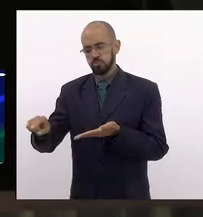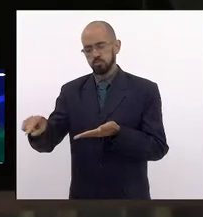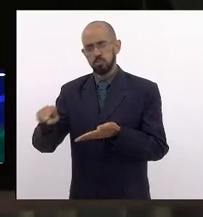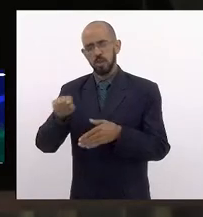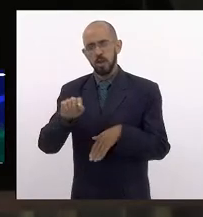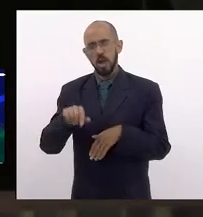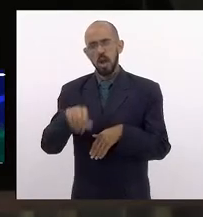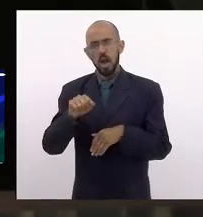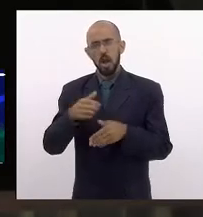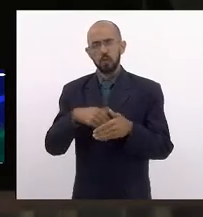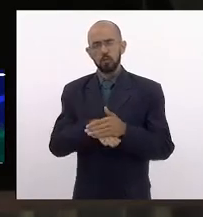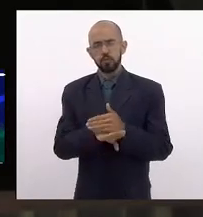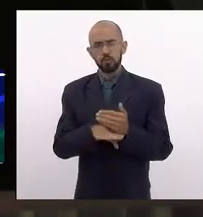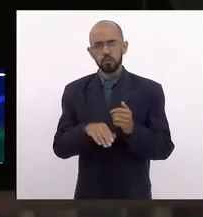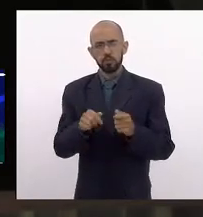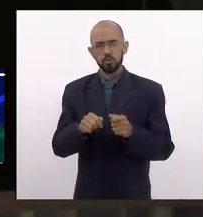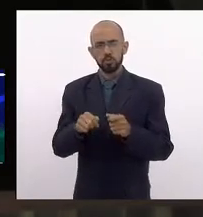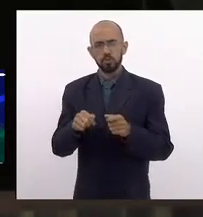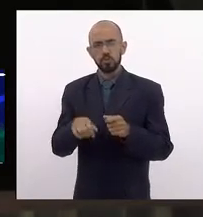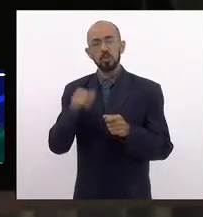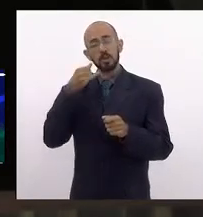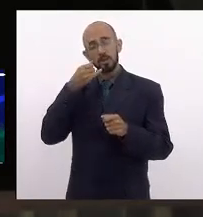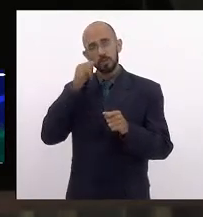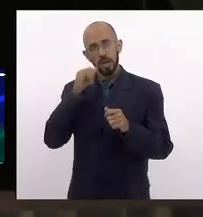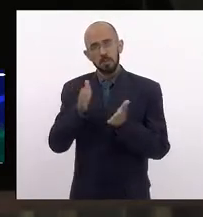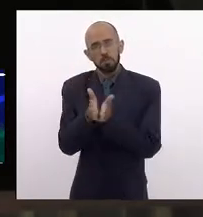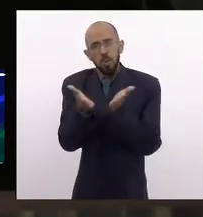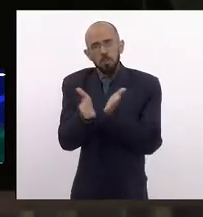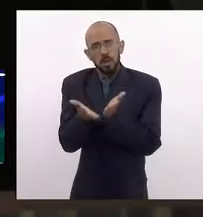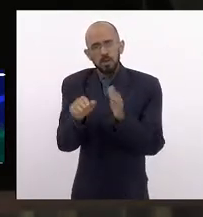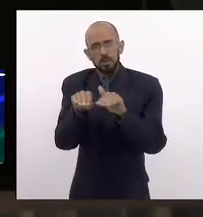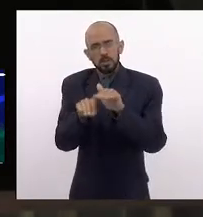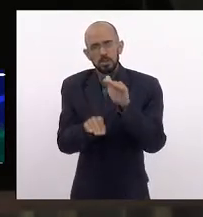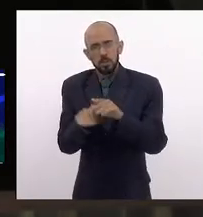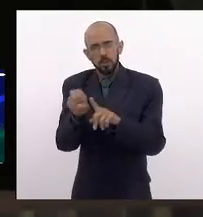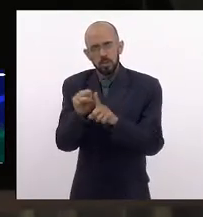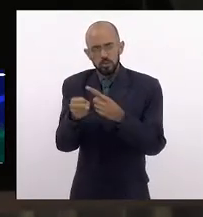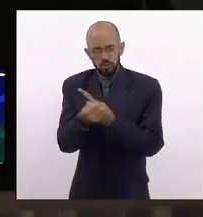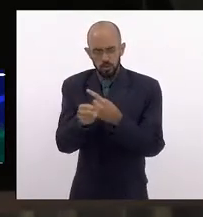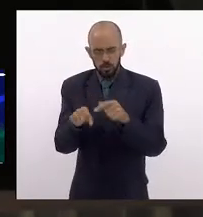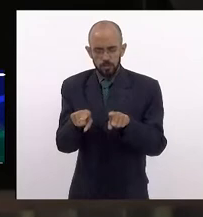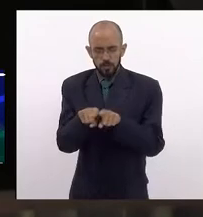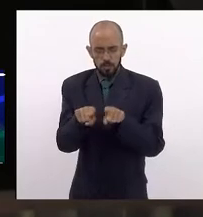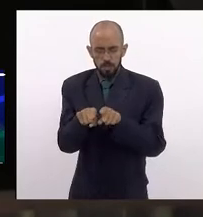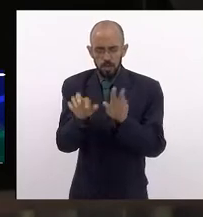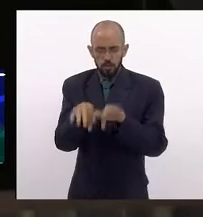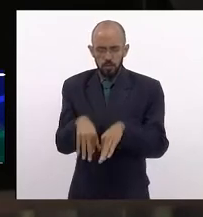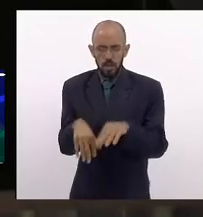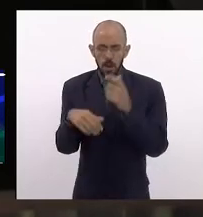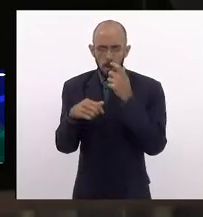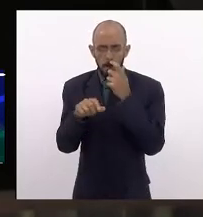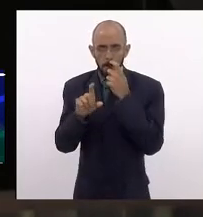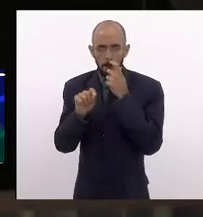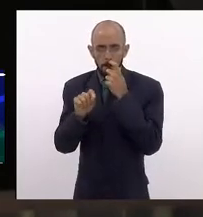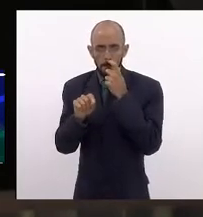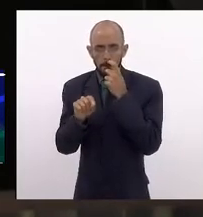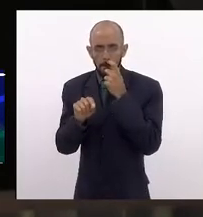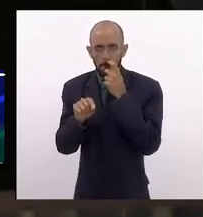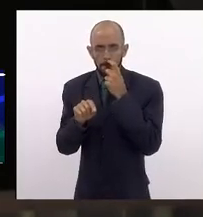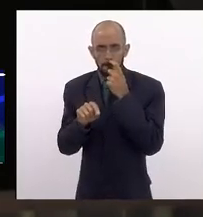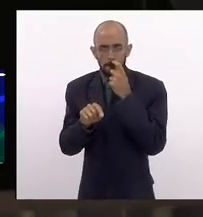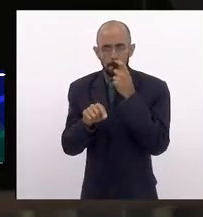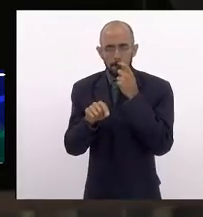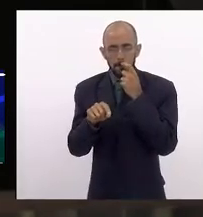fundo de combate à pobreza as desigualdades sociais e por último a irregularidade no meio